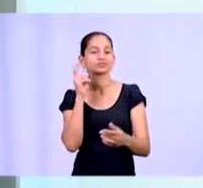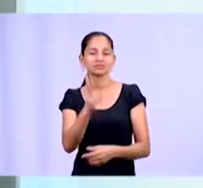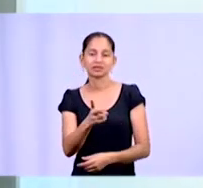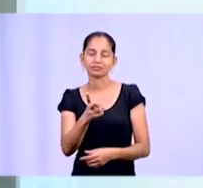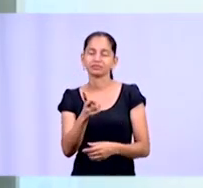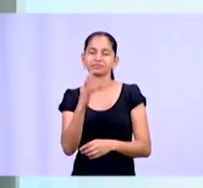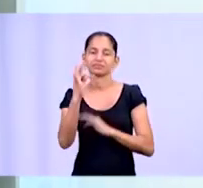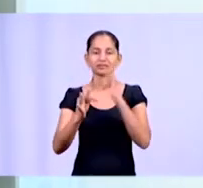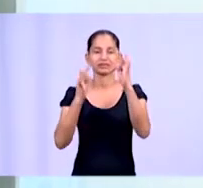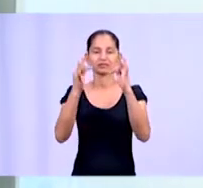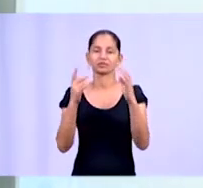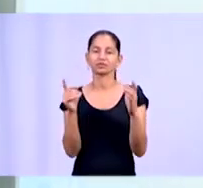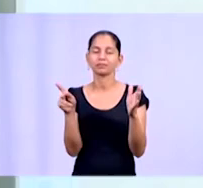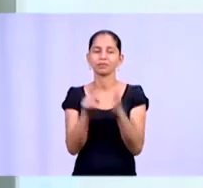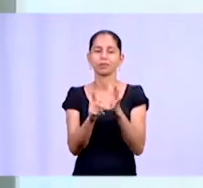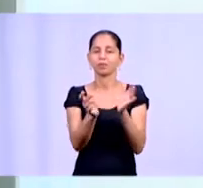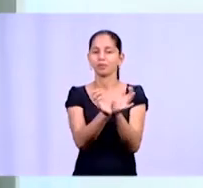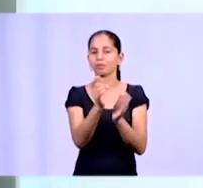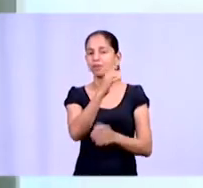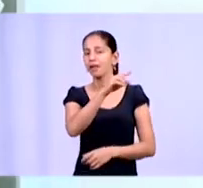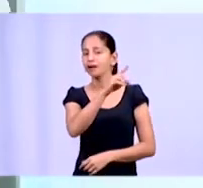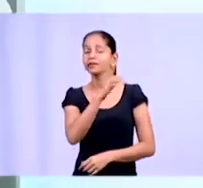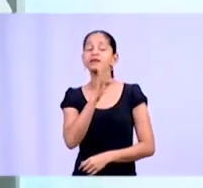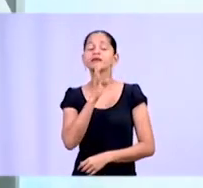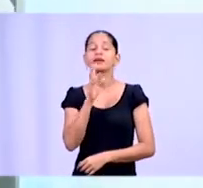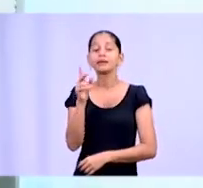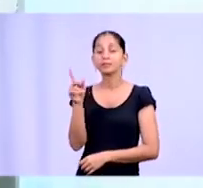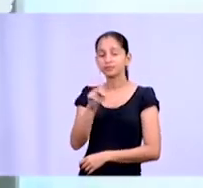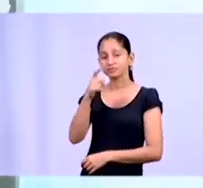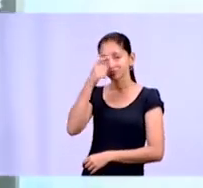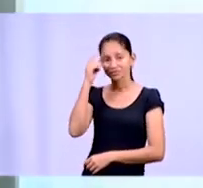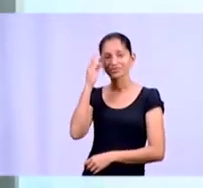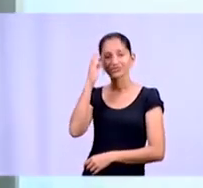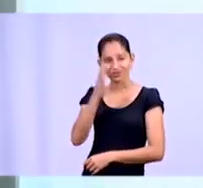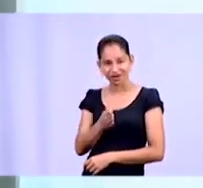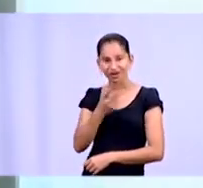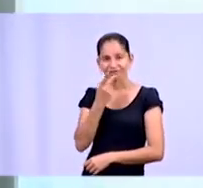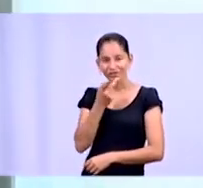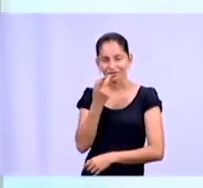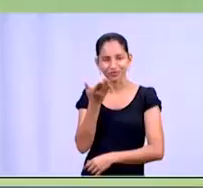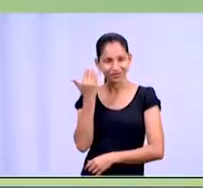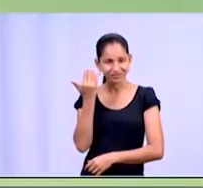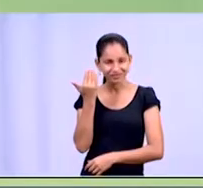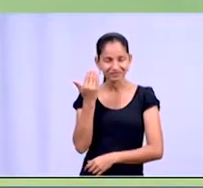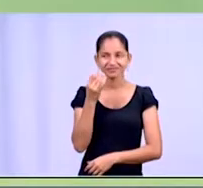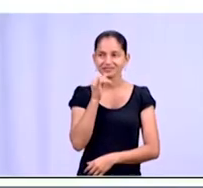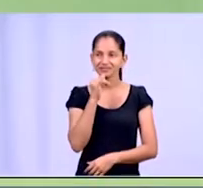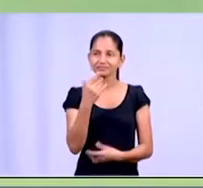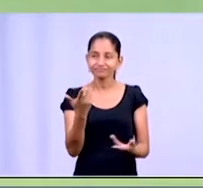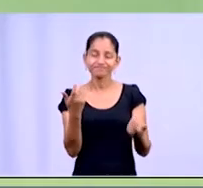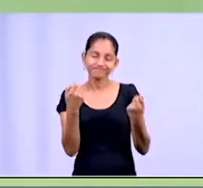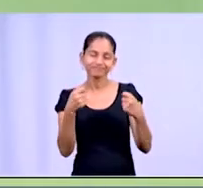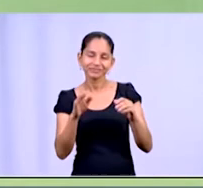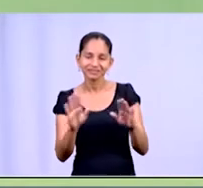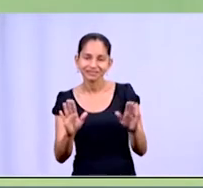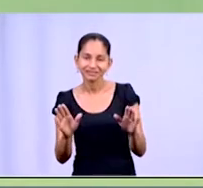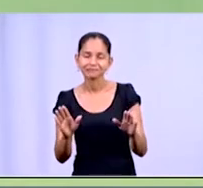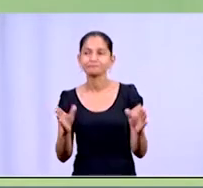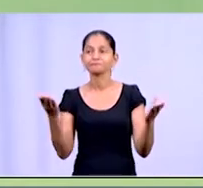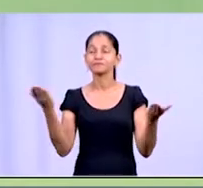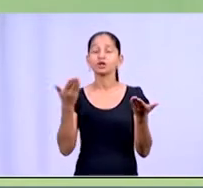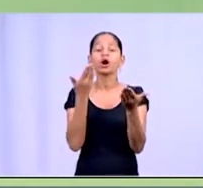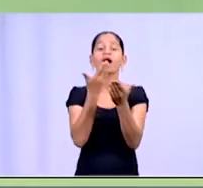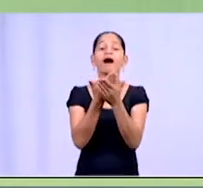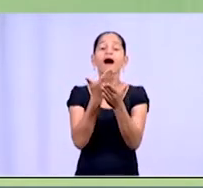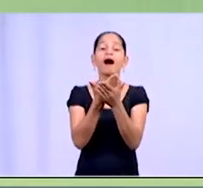de tecnologia, com eles lá. A professora Sara, acho que não precisa, eles já devem ter se apresentado. Vamos a